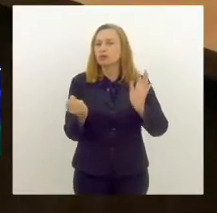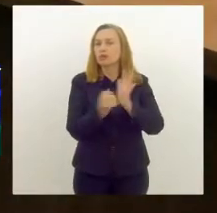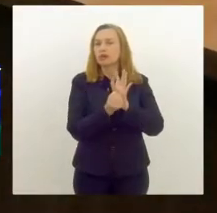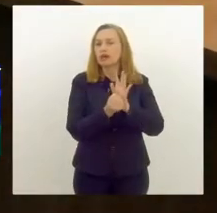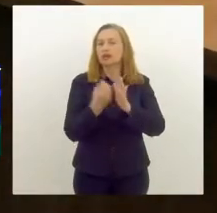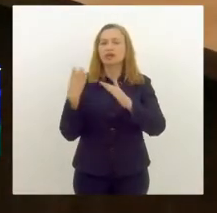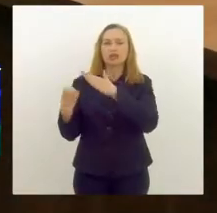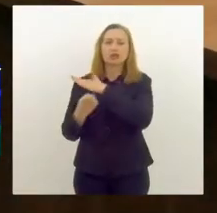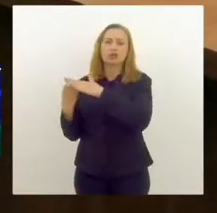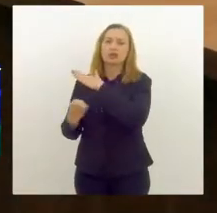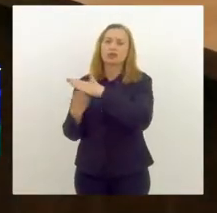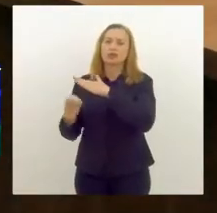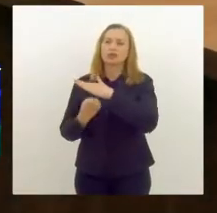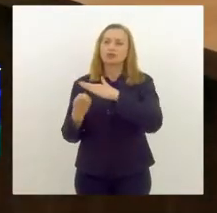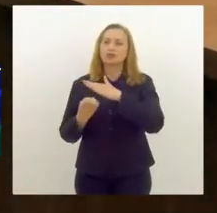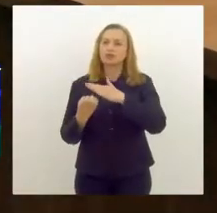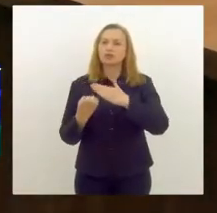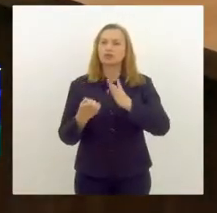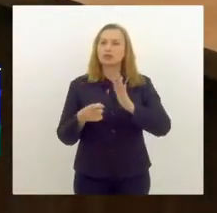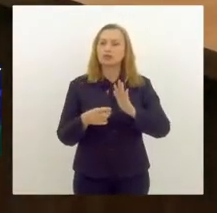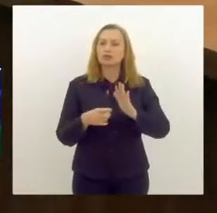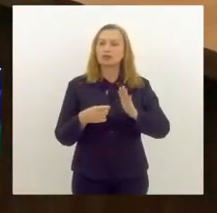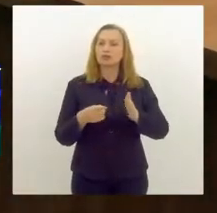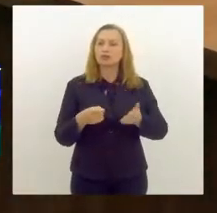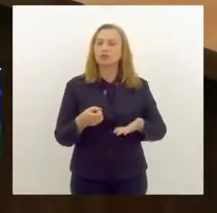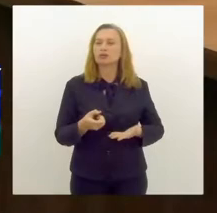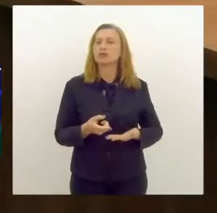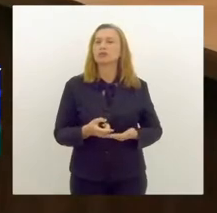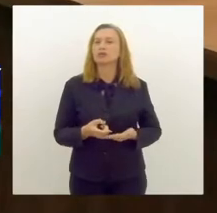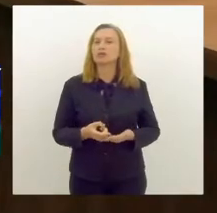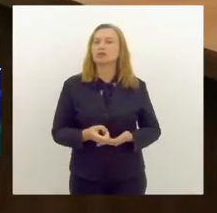empresa patrocinadora.